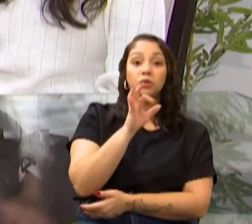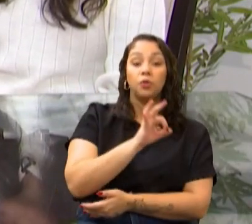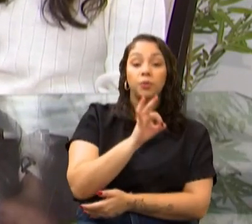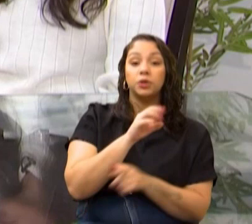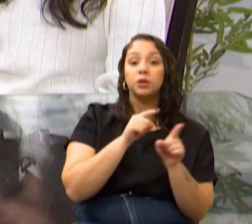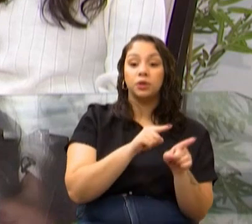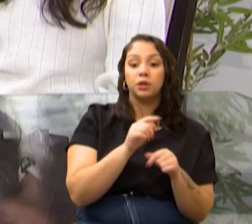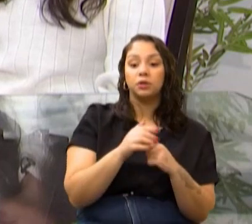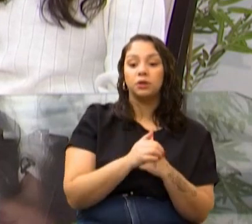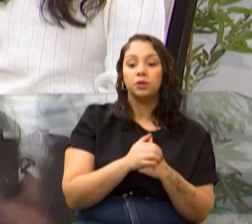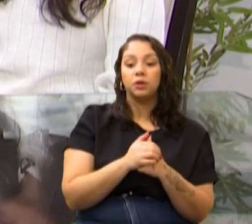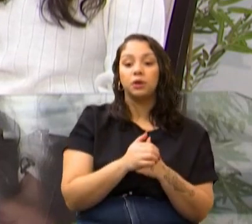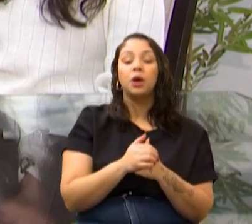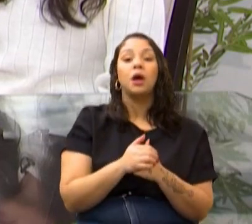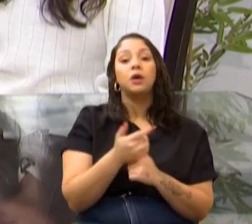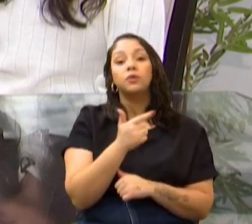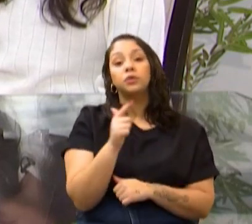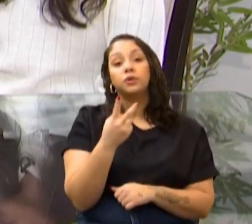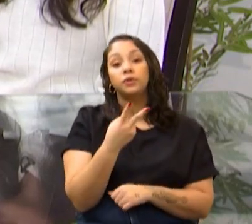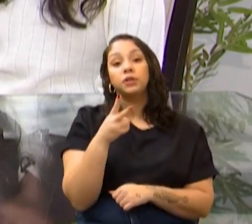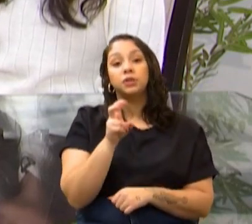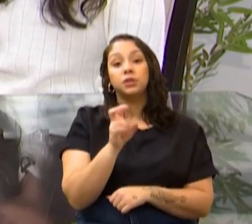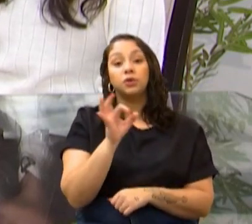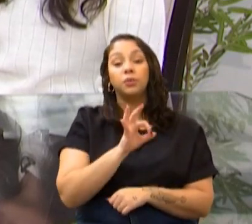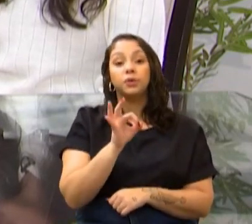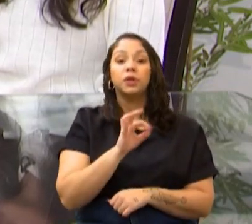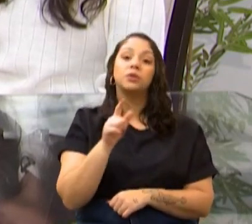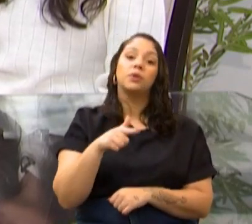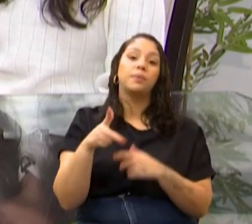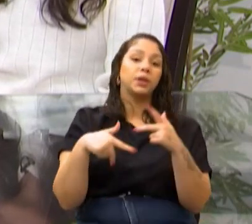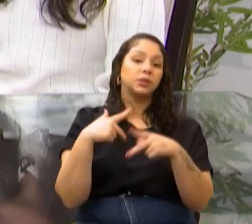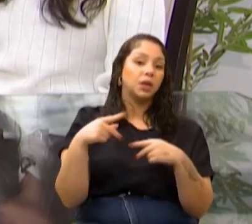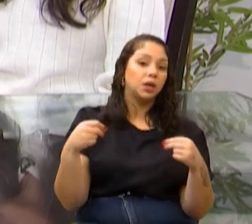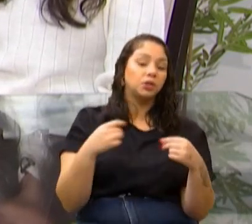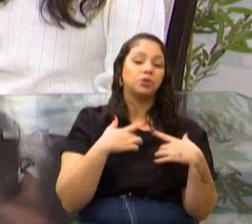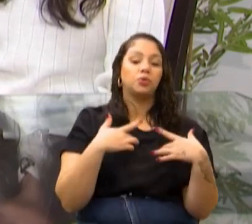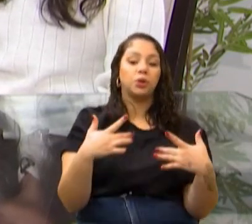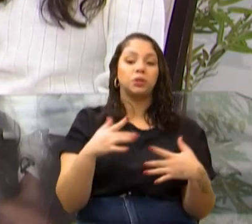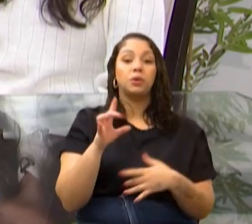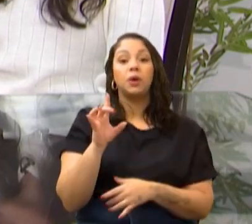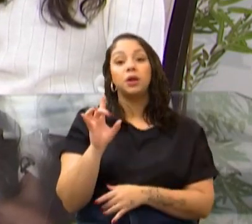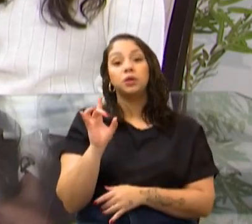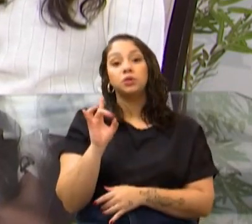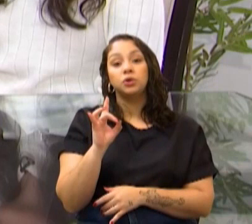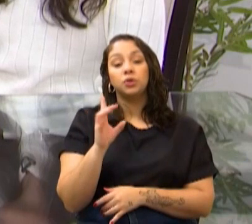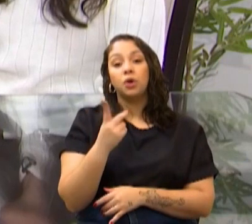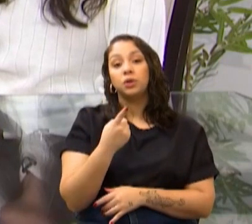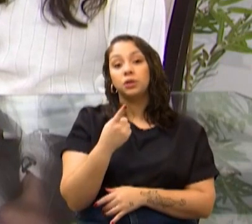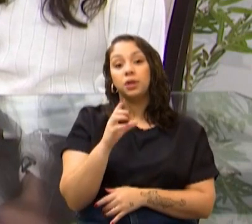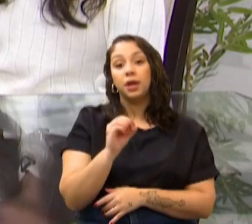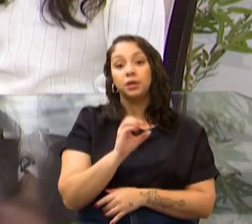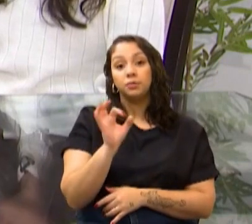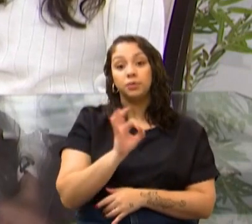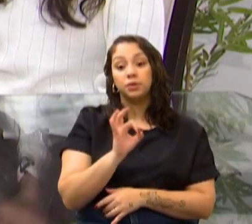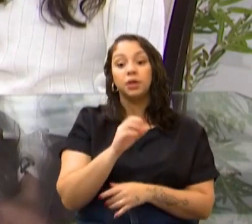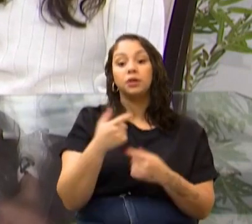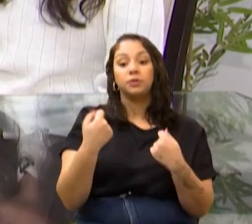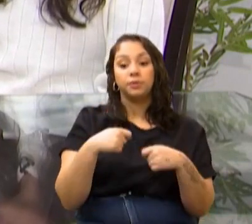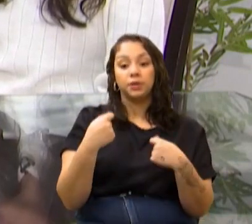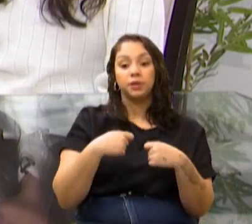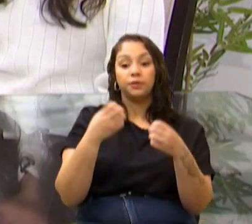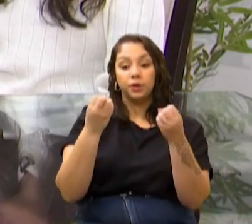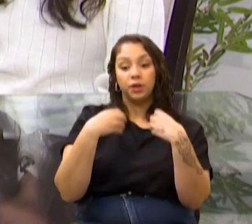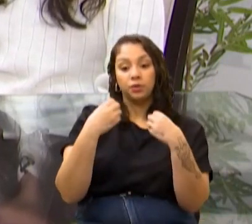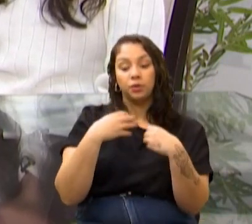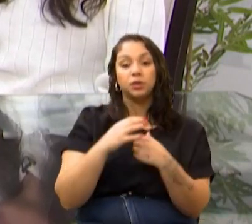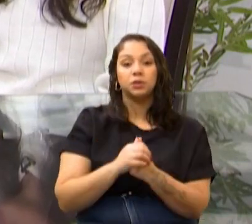gente reserva para isso, 5% presentes, doação, essas coisas. E aí vai ficar só 10% que a gente tem que